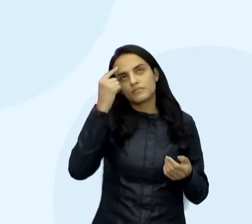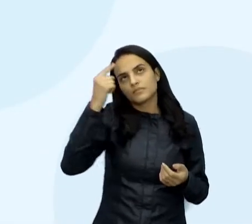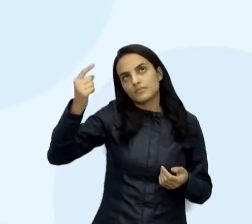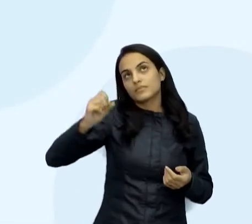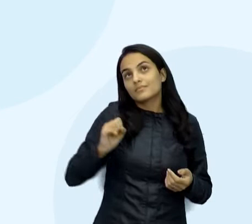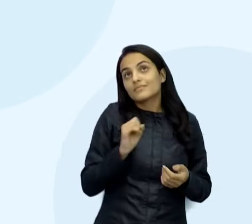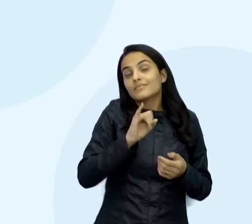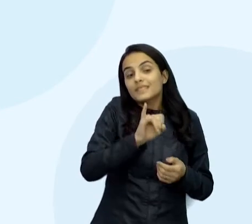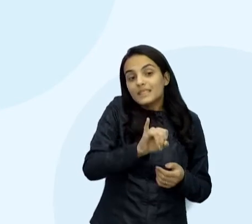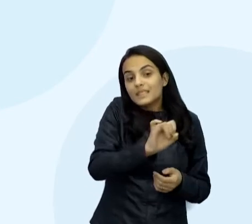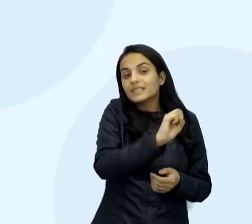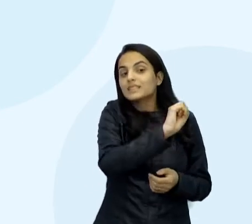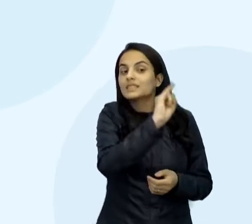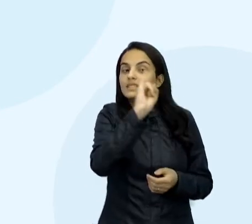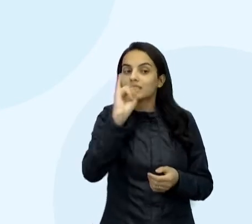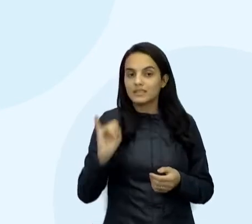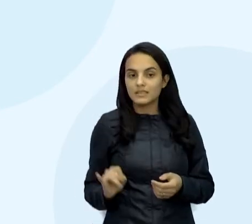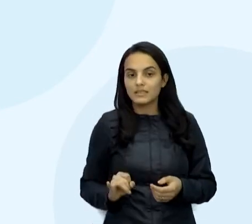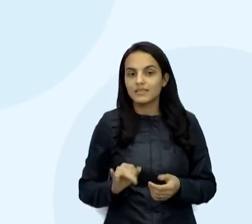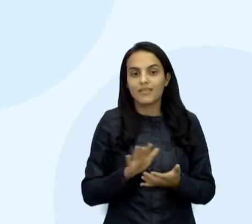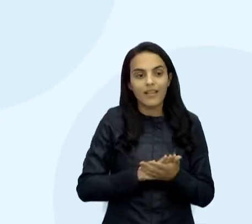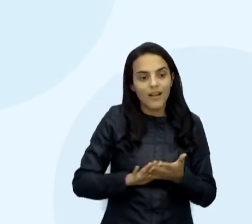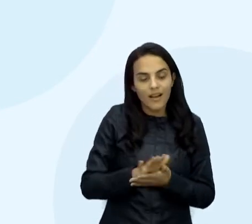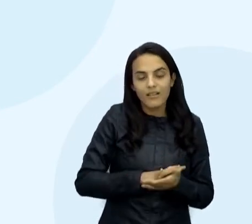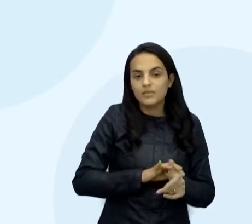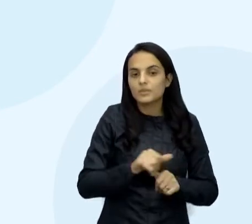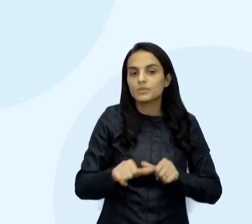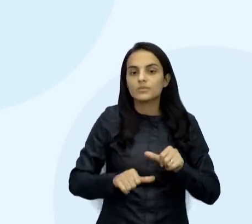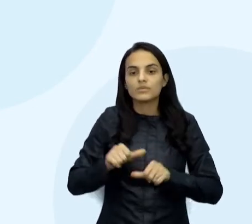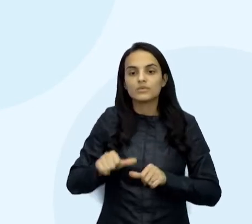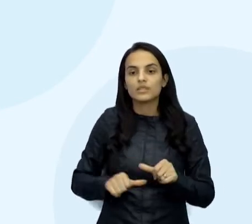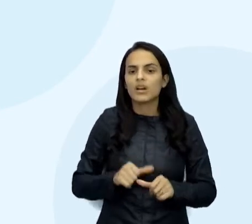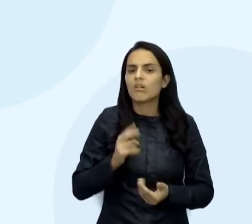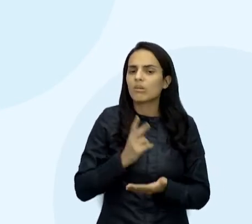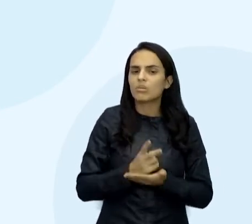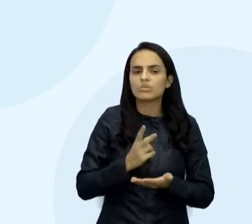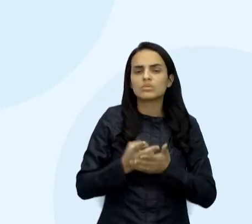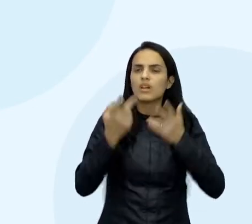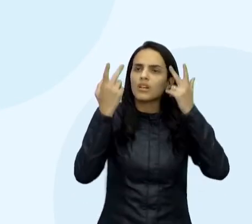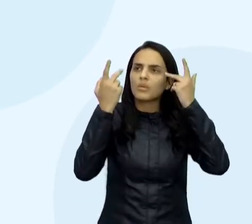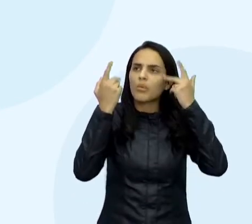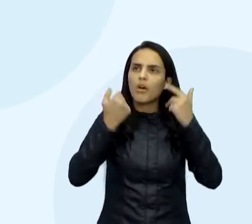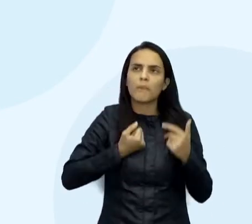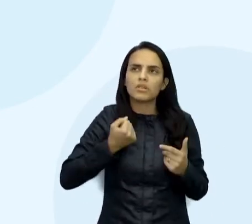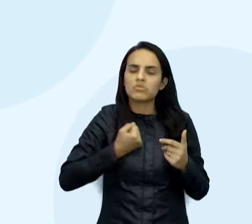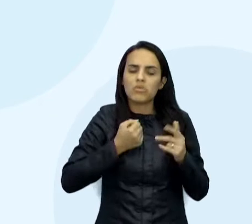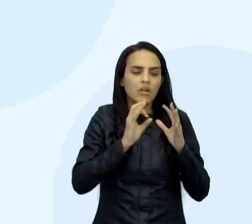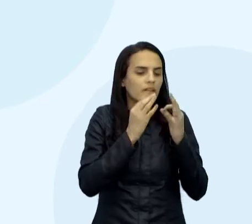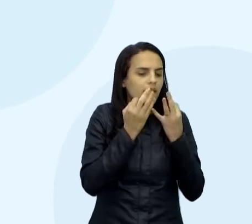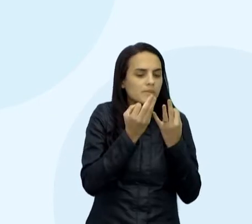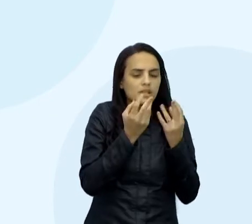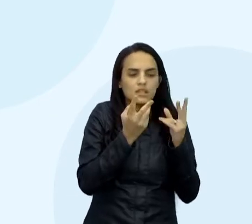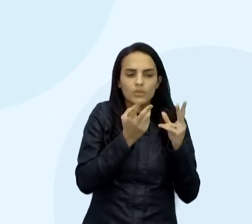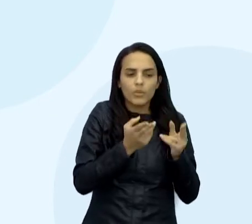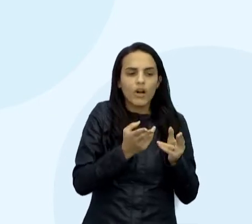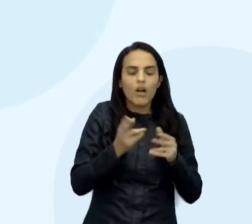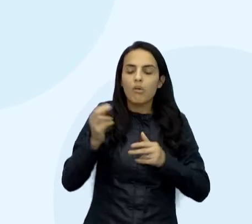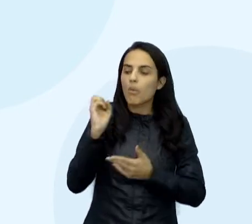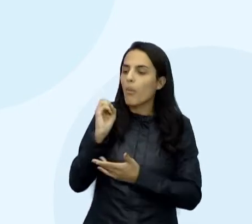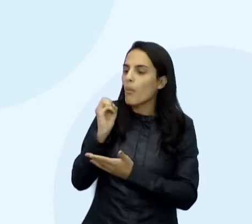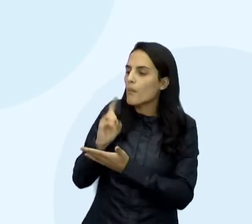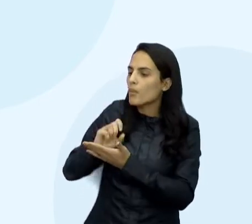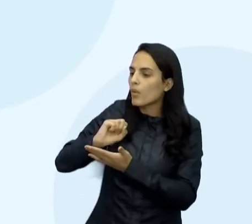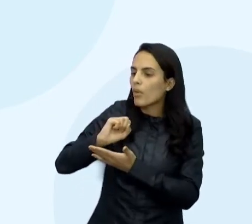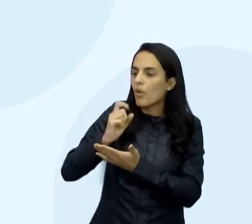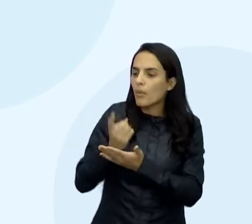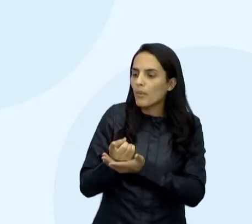se nada mudou, né? Se ela continua com as mesmas pessoas, não comprou nenhum equipamento